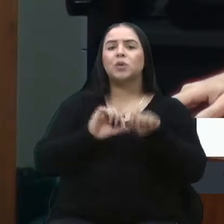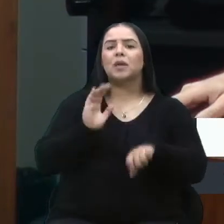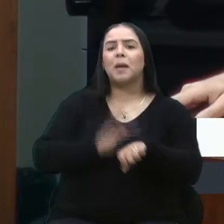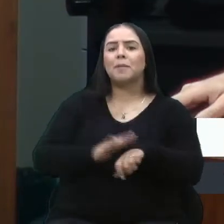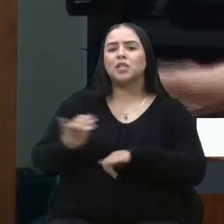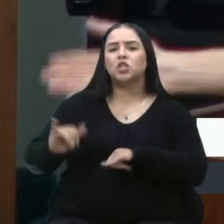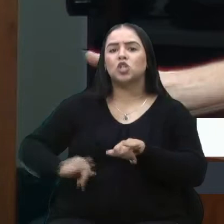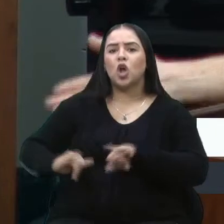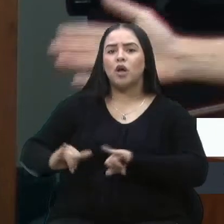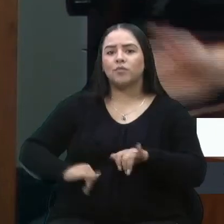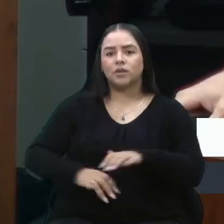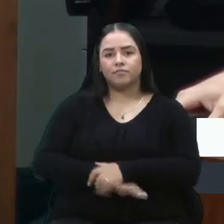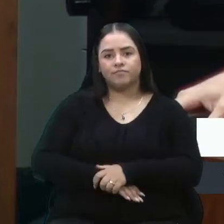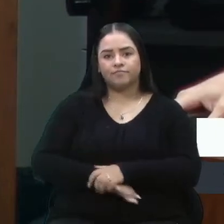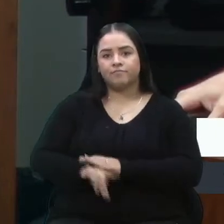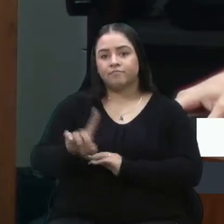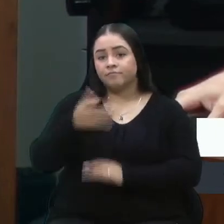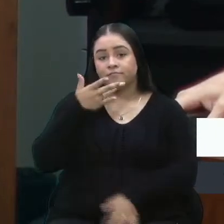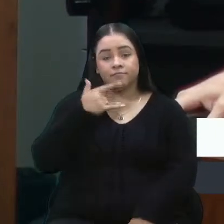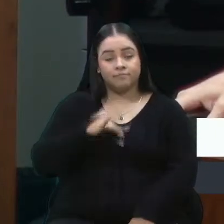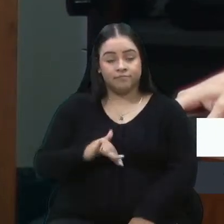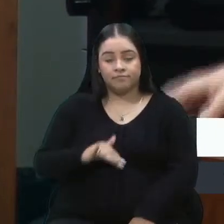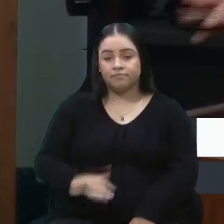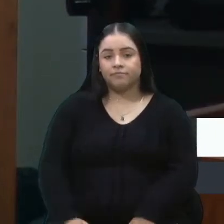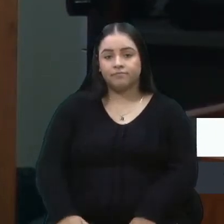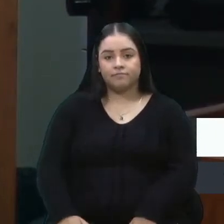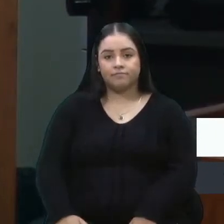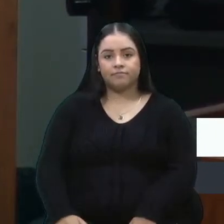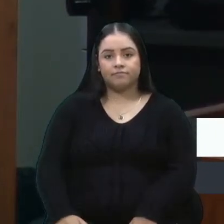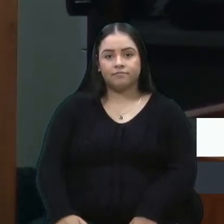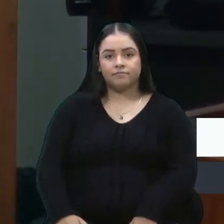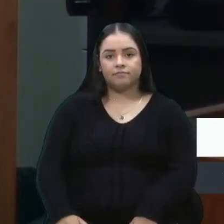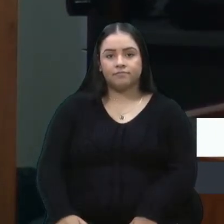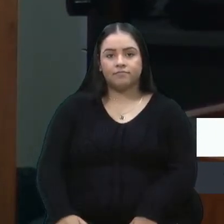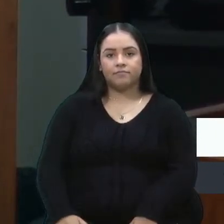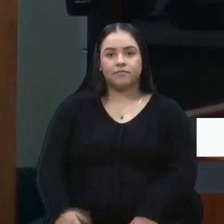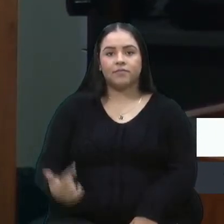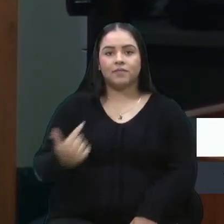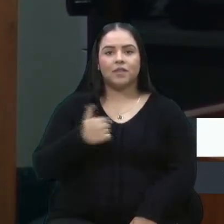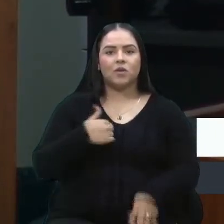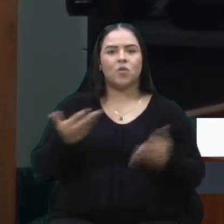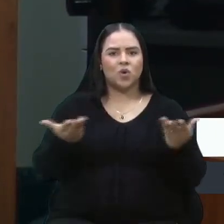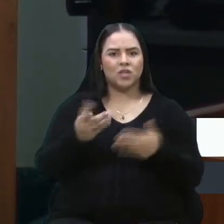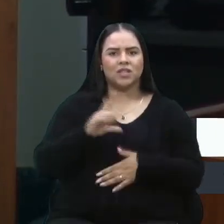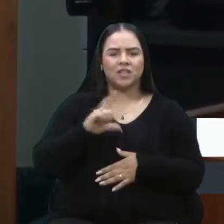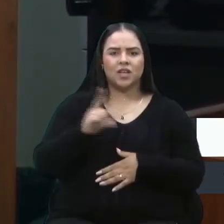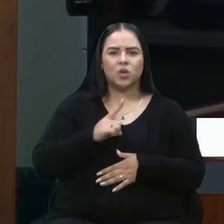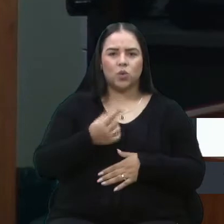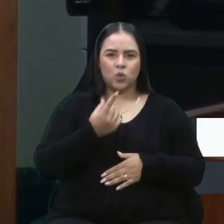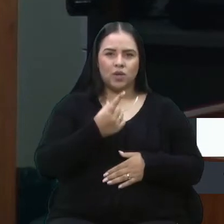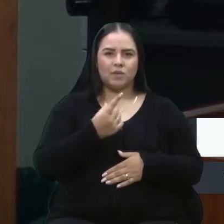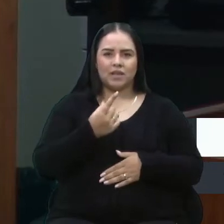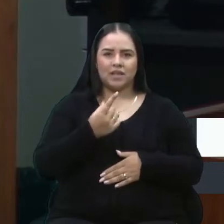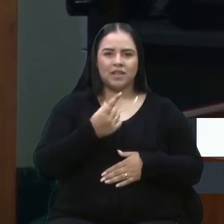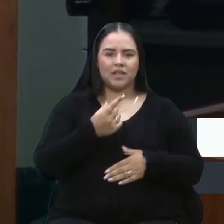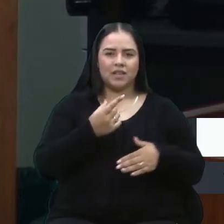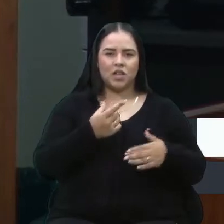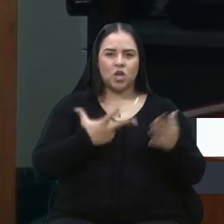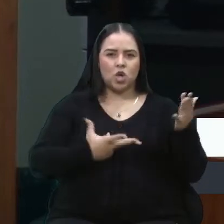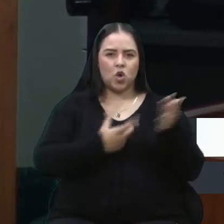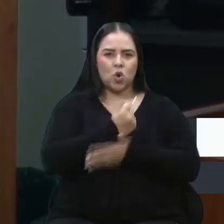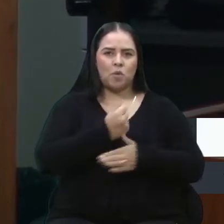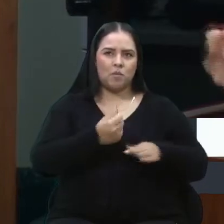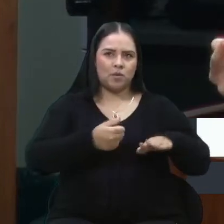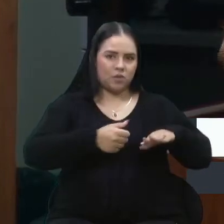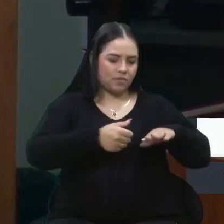verdade verdade as crianças eu recebi hoje o cara que comprou o oxímetro para medir a oxigenação do